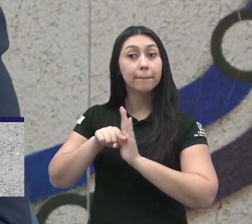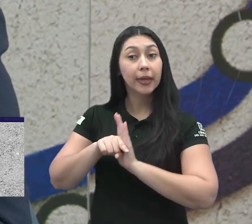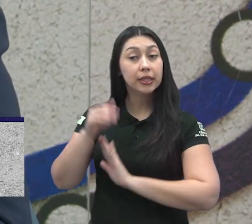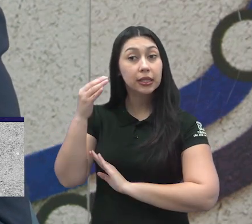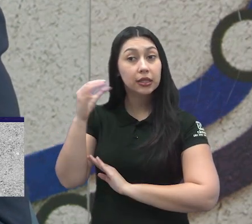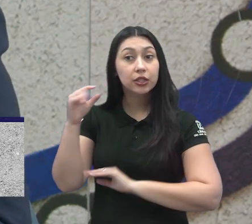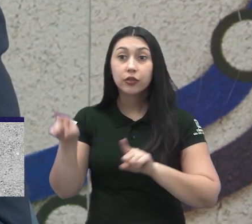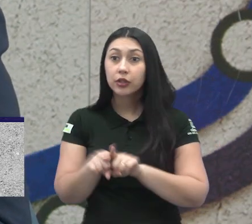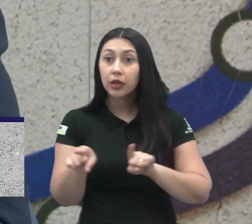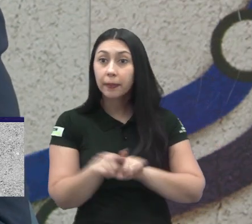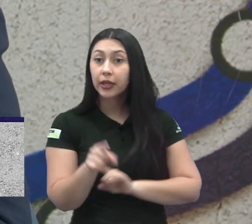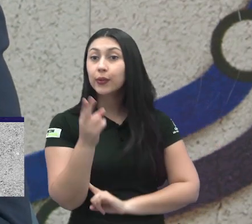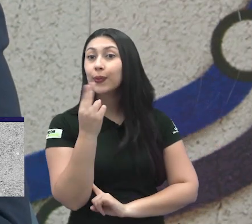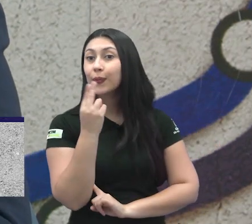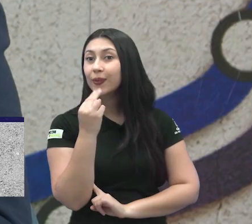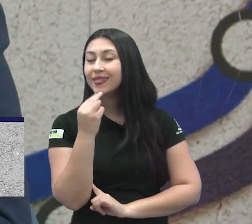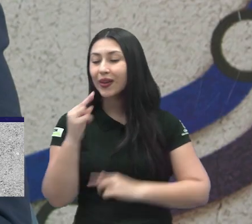genética mesmo, e a nutrição, tá?